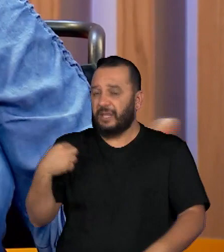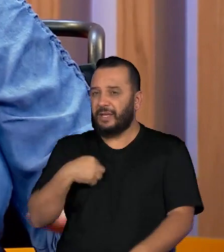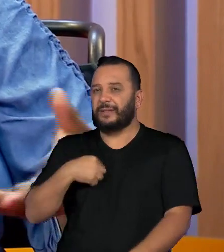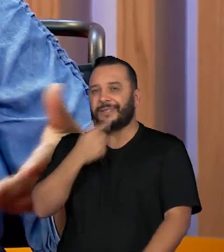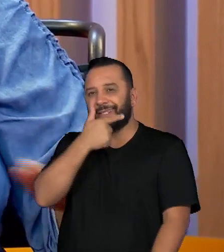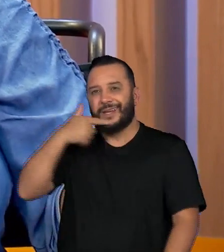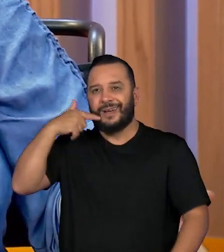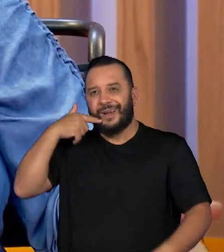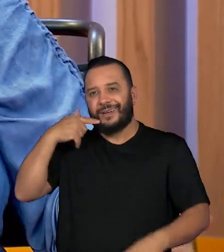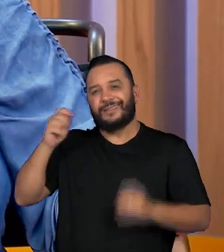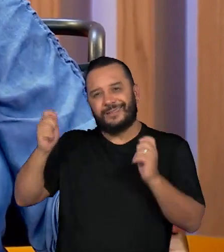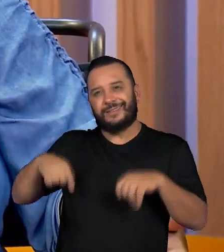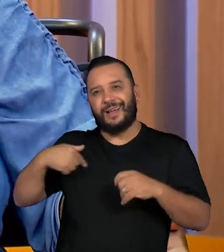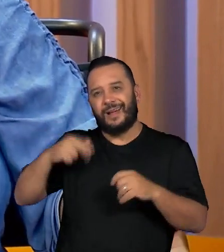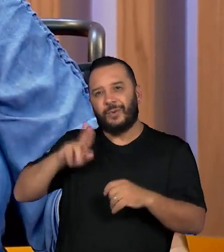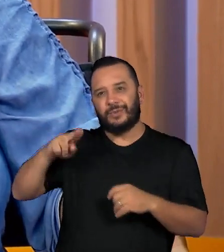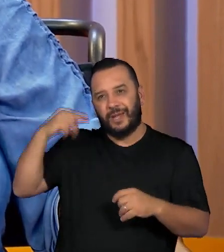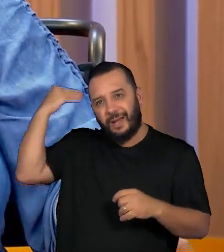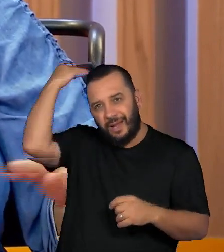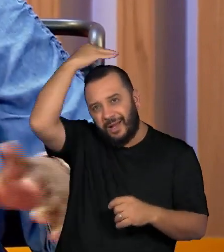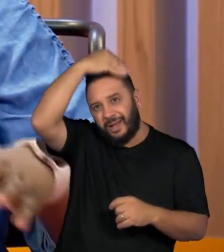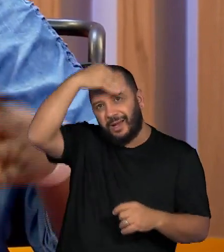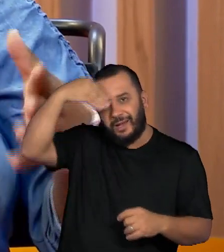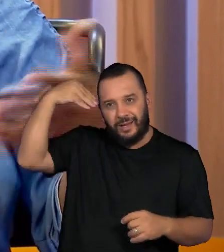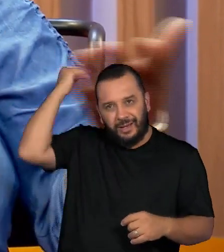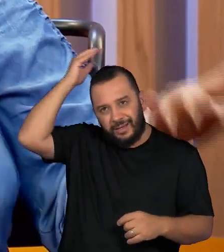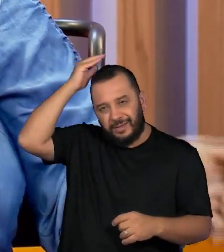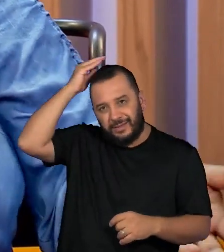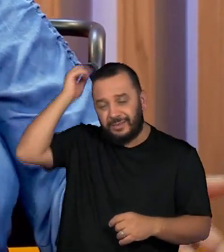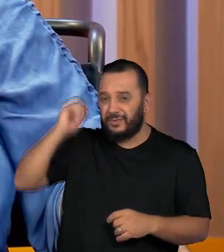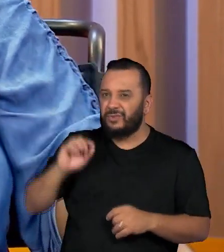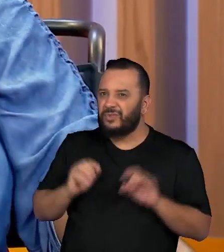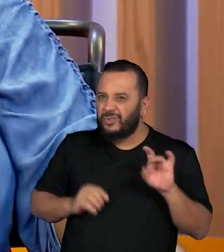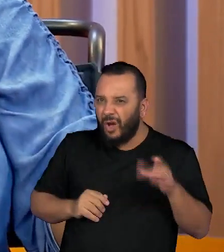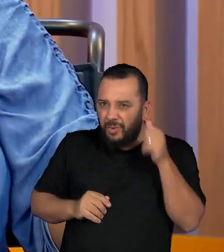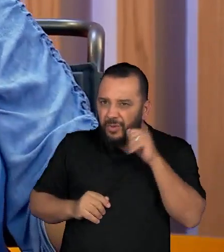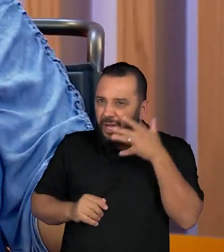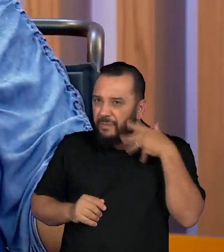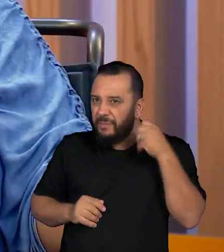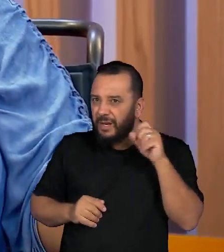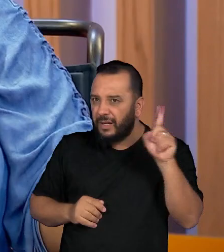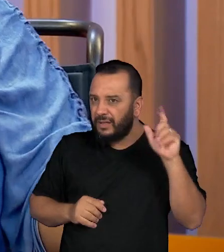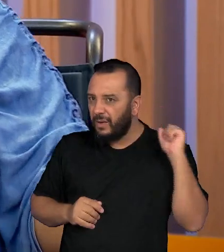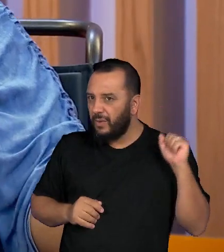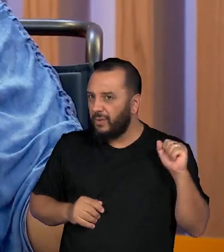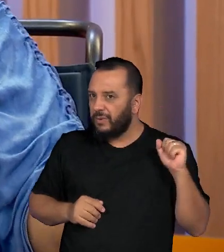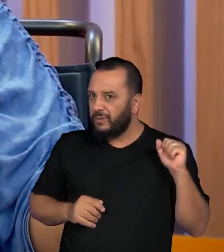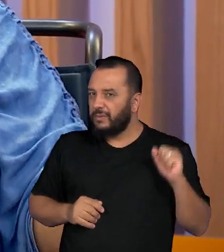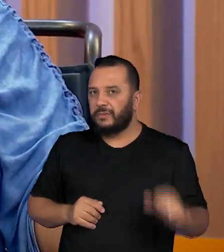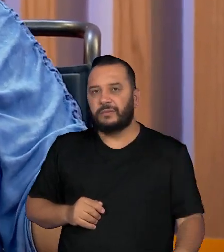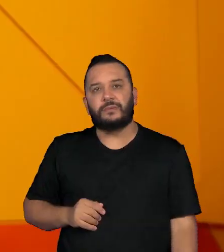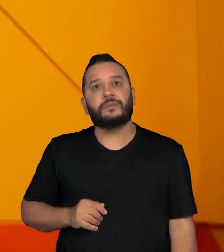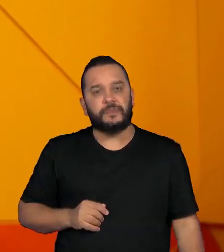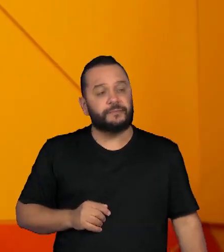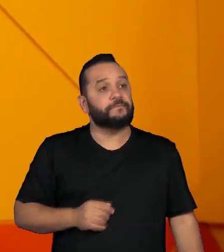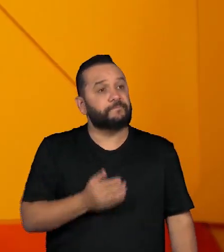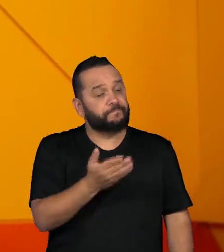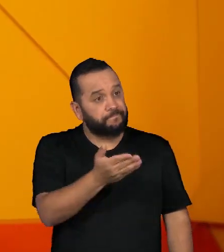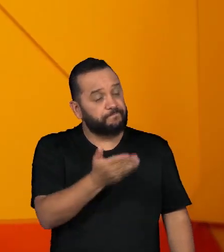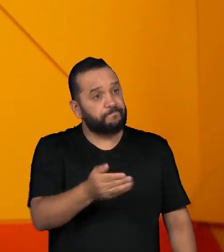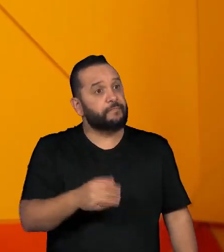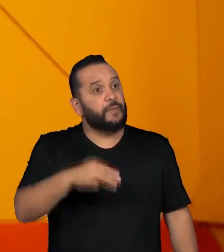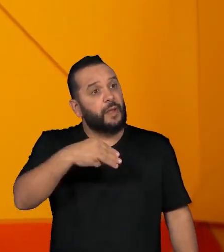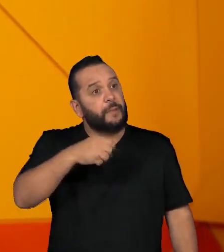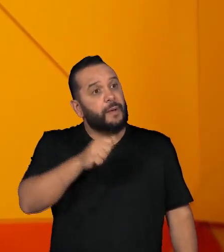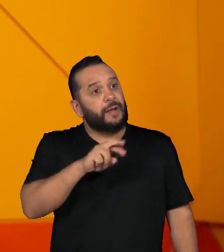é lindo a gente usar o turbante, né? E não só quando mulheres brancas usam. Exatamente, né? E Josi, essa fala da